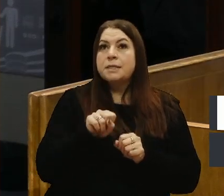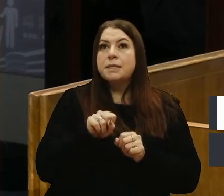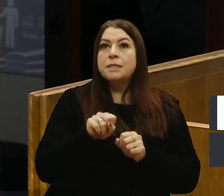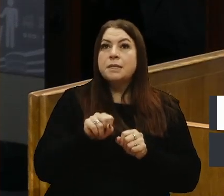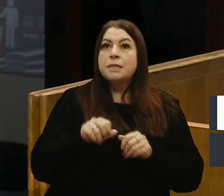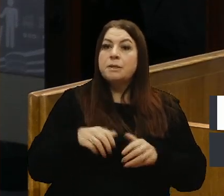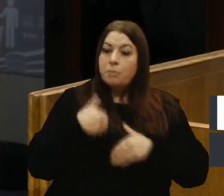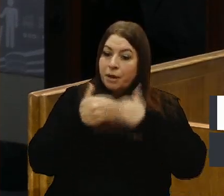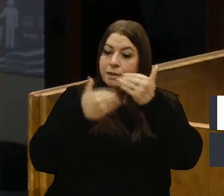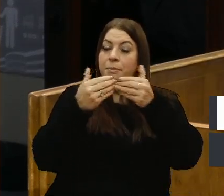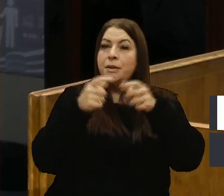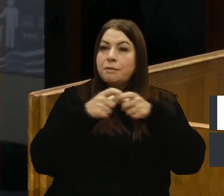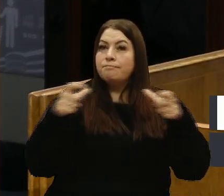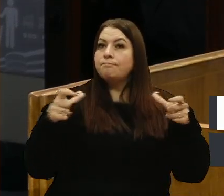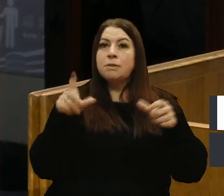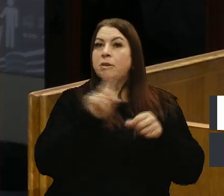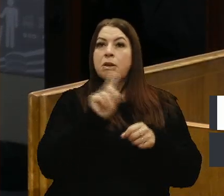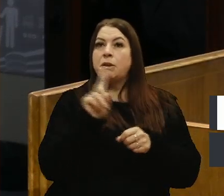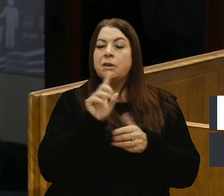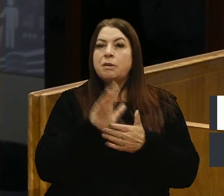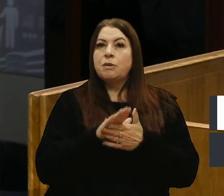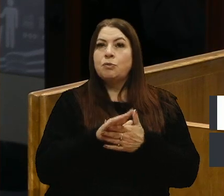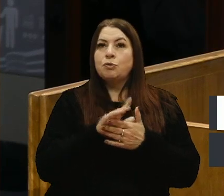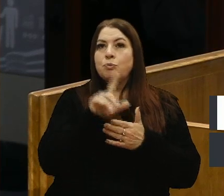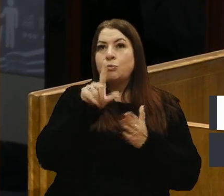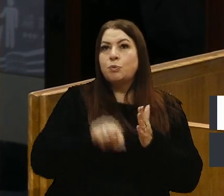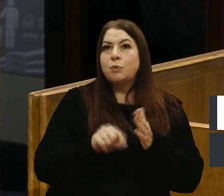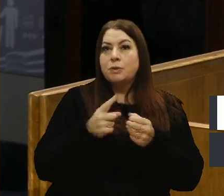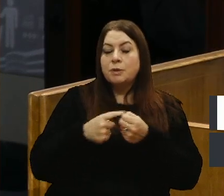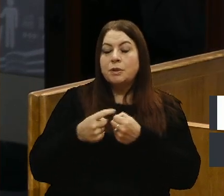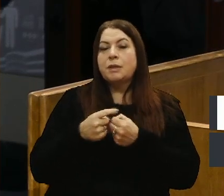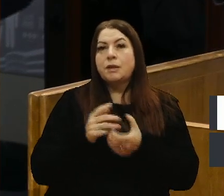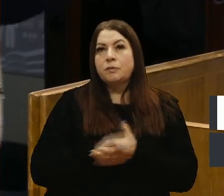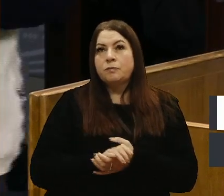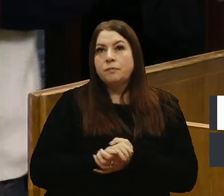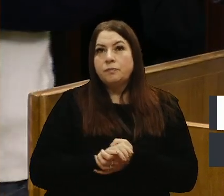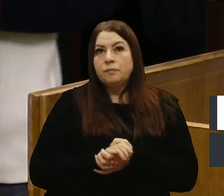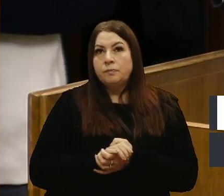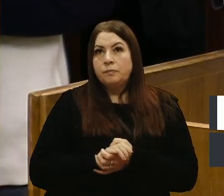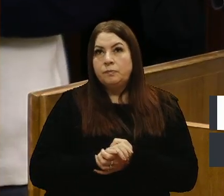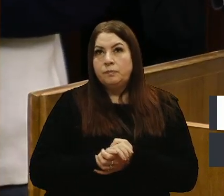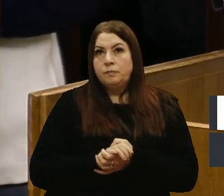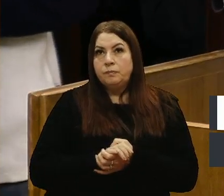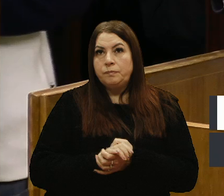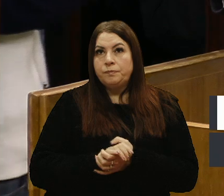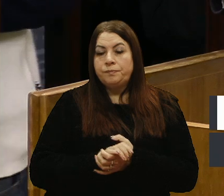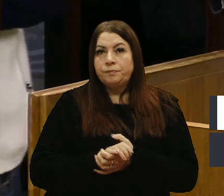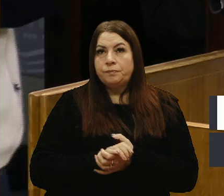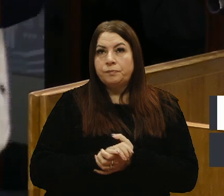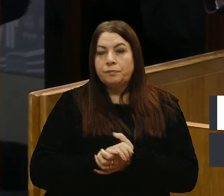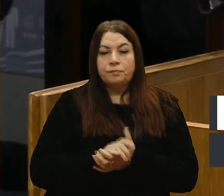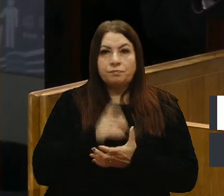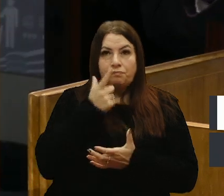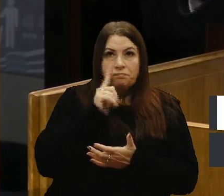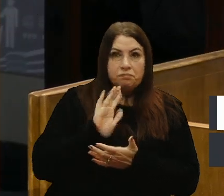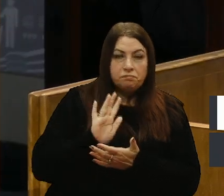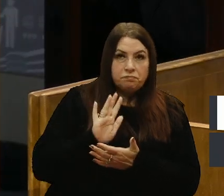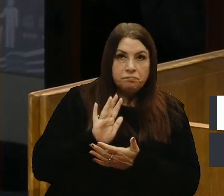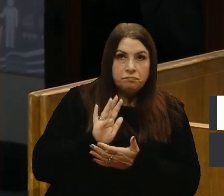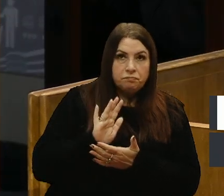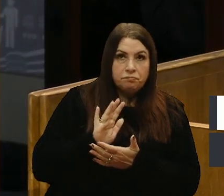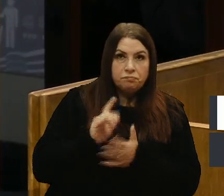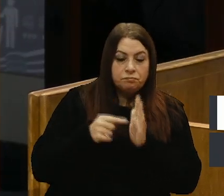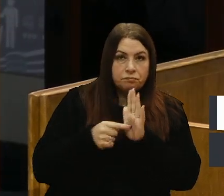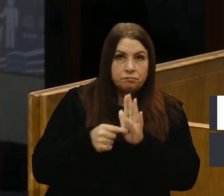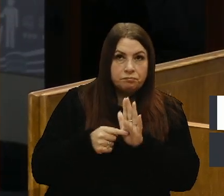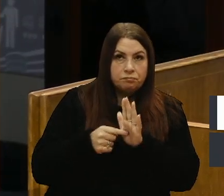de crescimento e não de redução da cidade. Então, não conseguiu? Não conseguiu